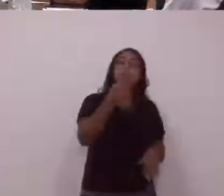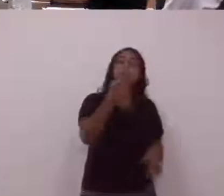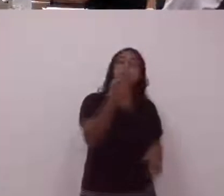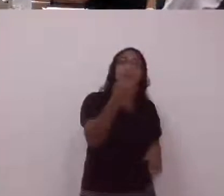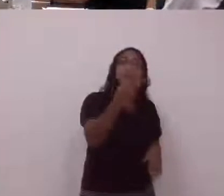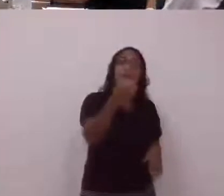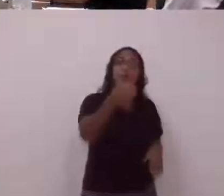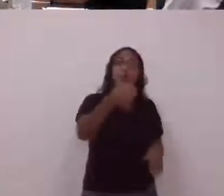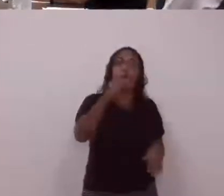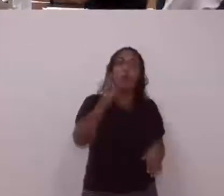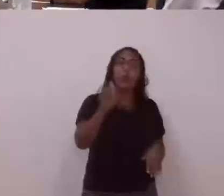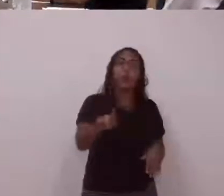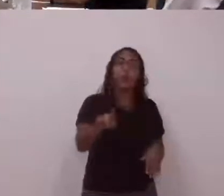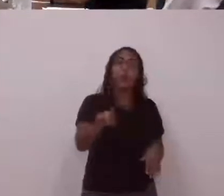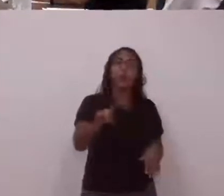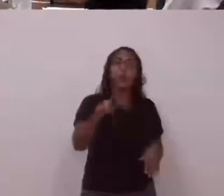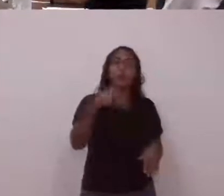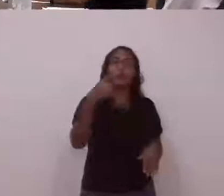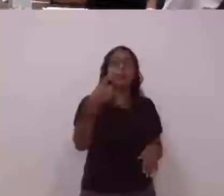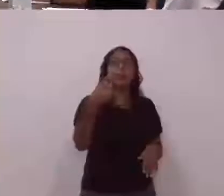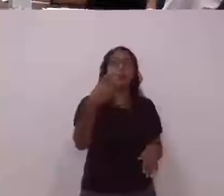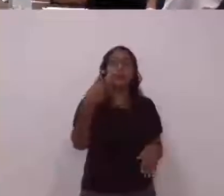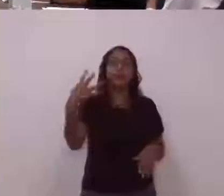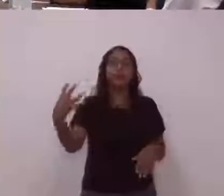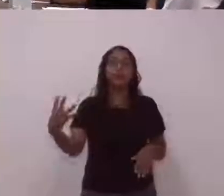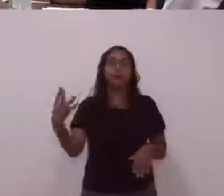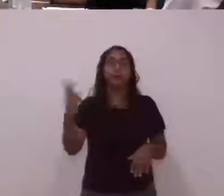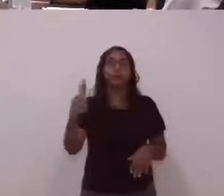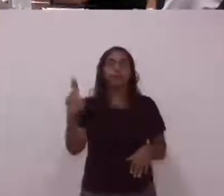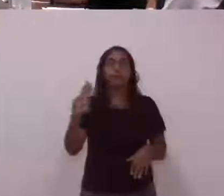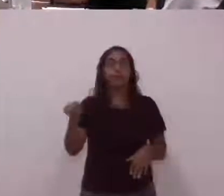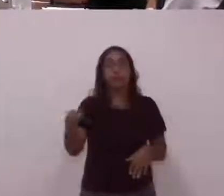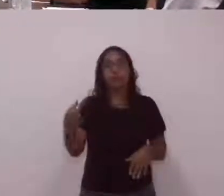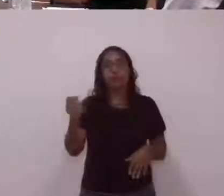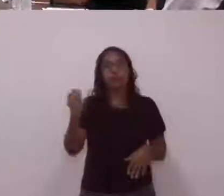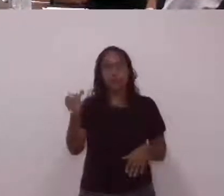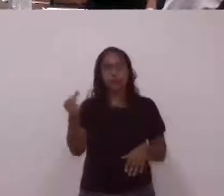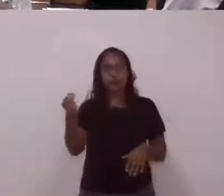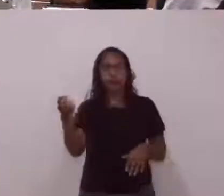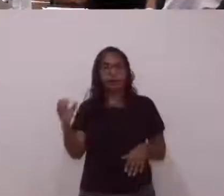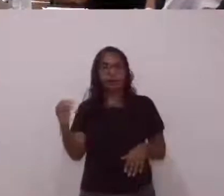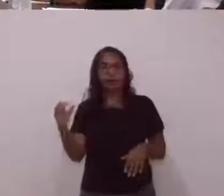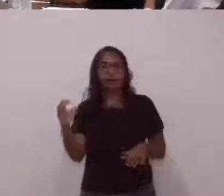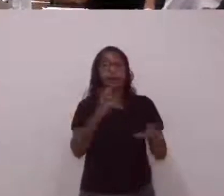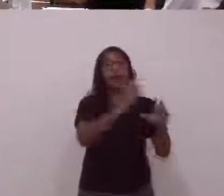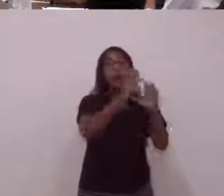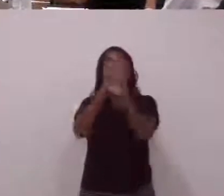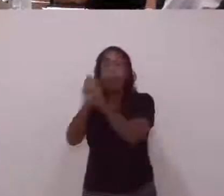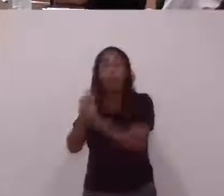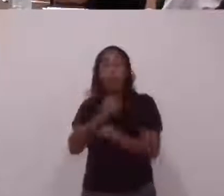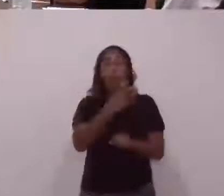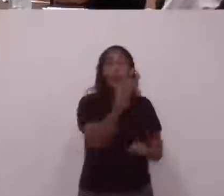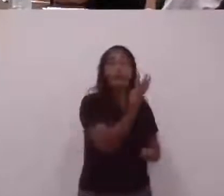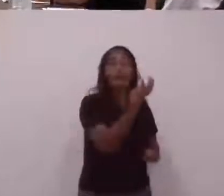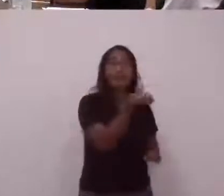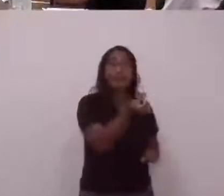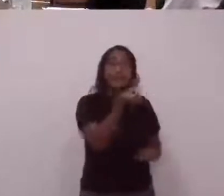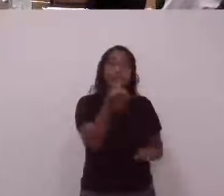311.134,60. Valor total, R$ 466